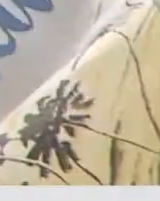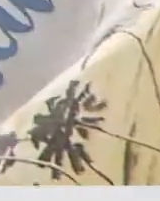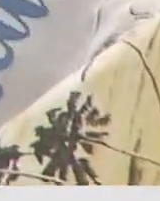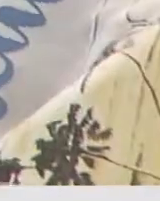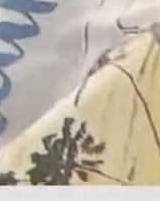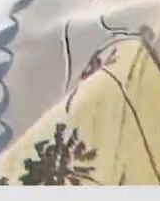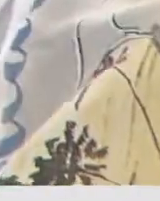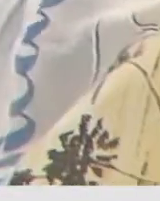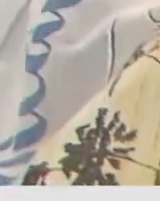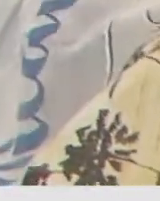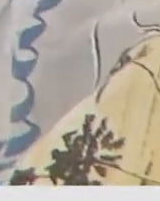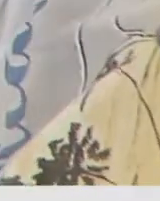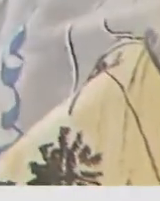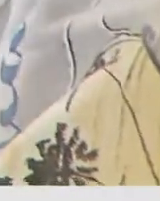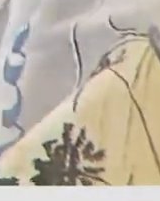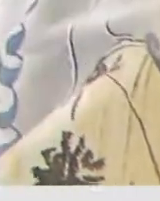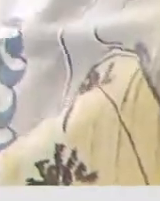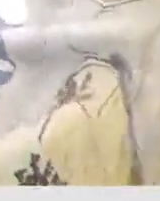bom